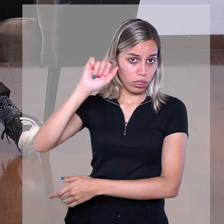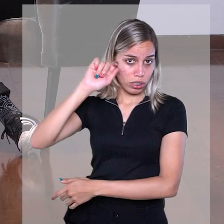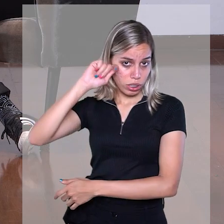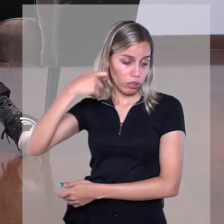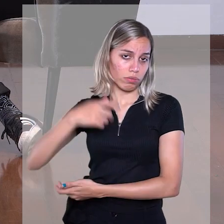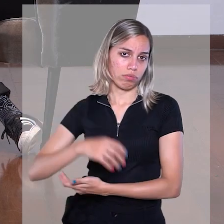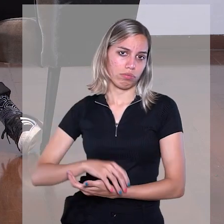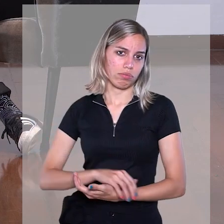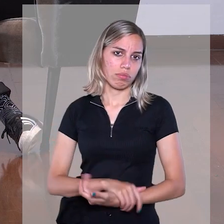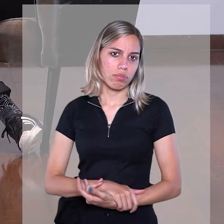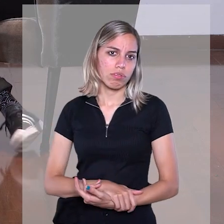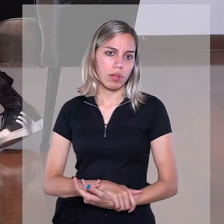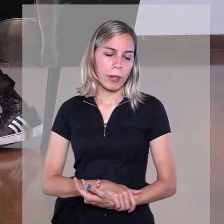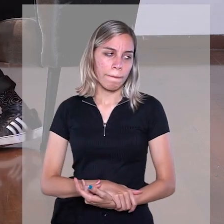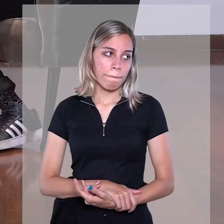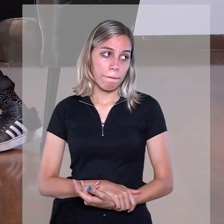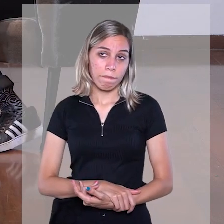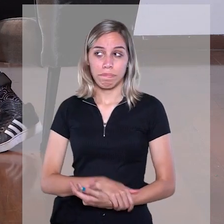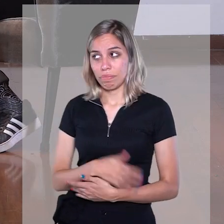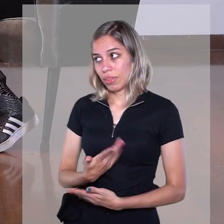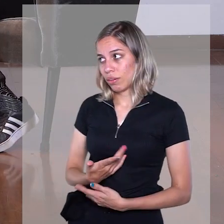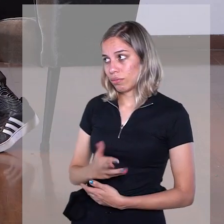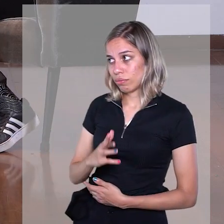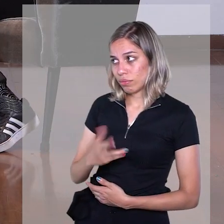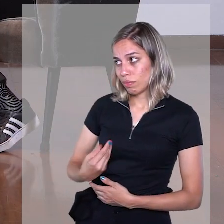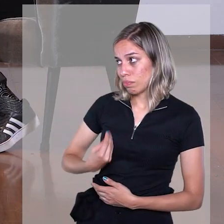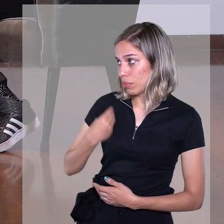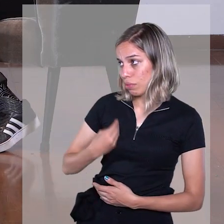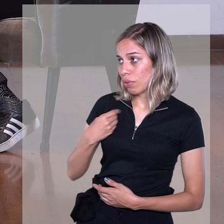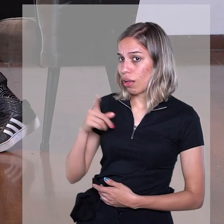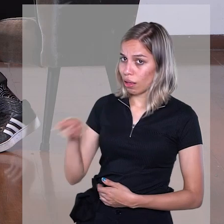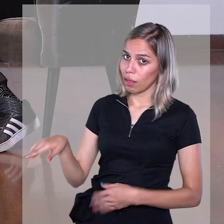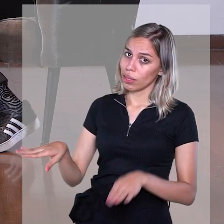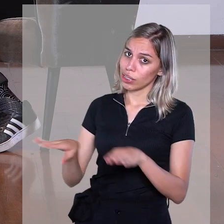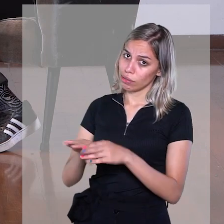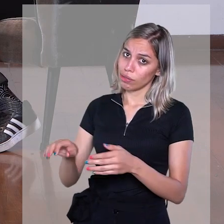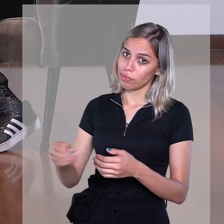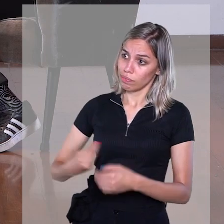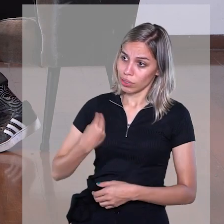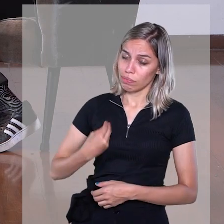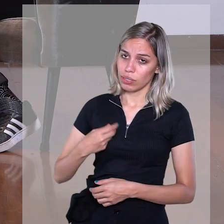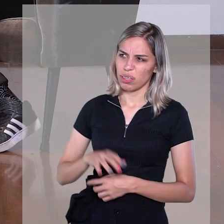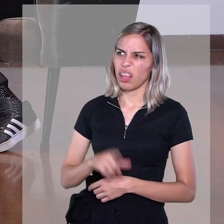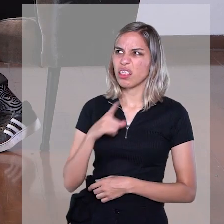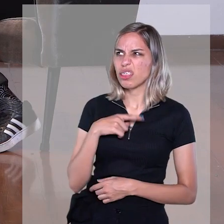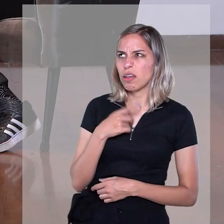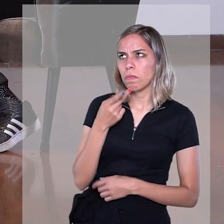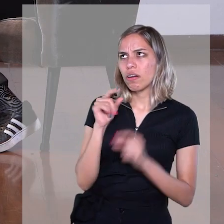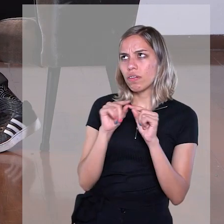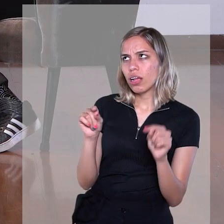entendeu? O não participar é, sim, uma forma de participar. Como é que era aquela oração católica, né?